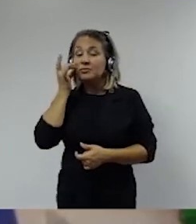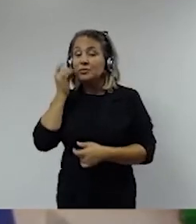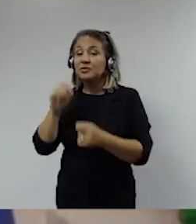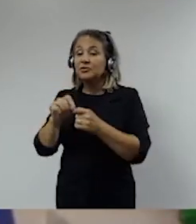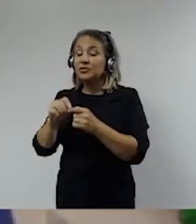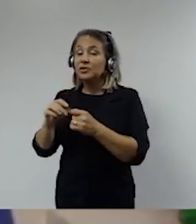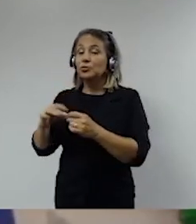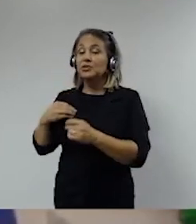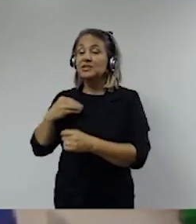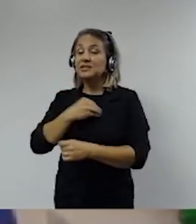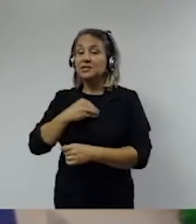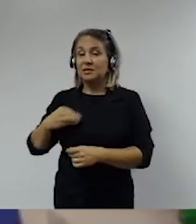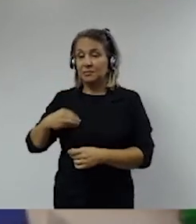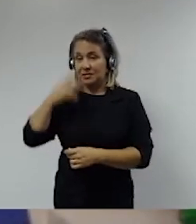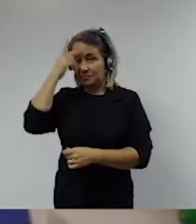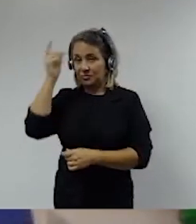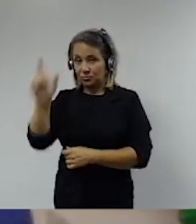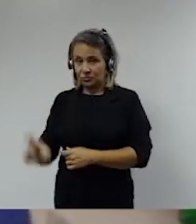fecha aspas.